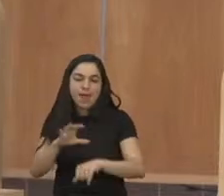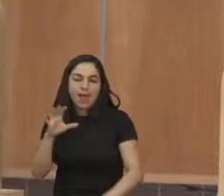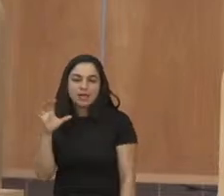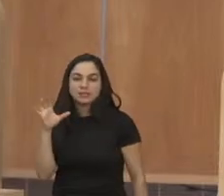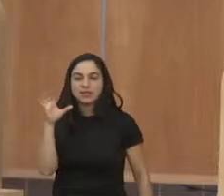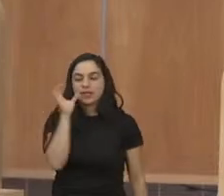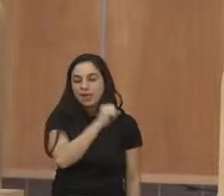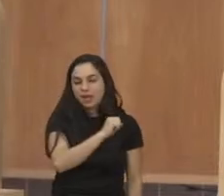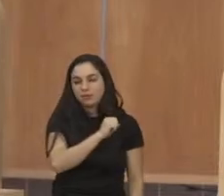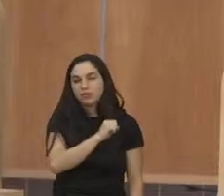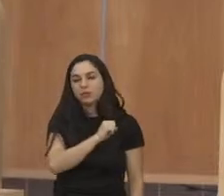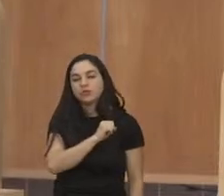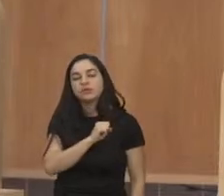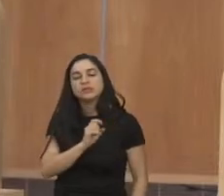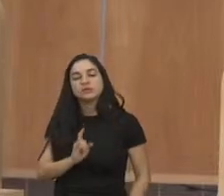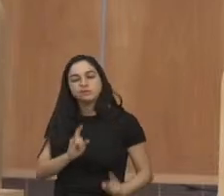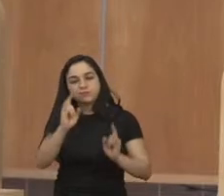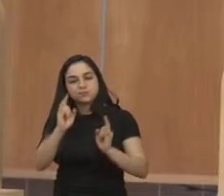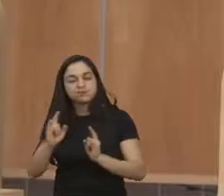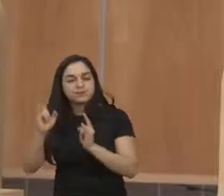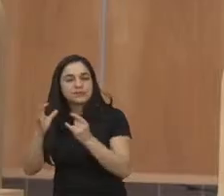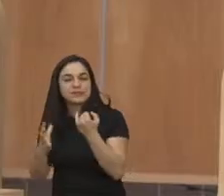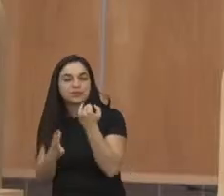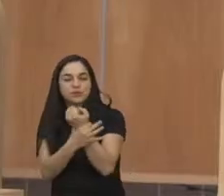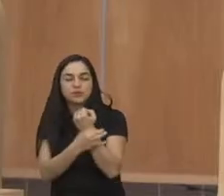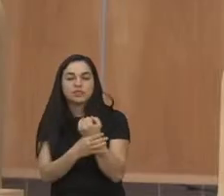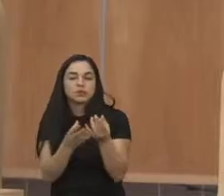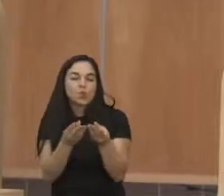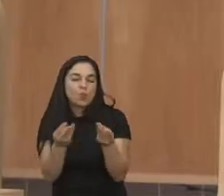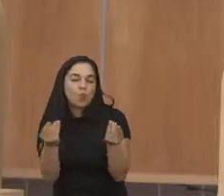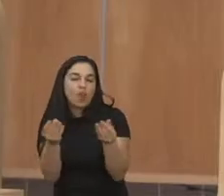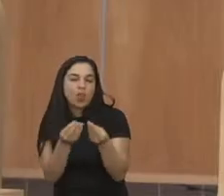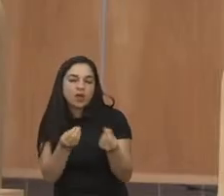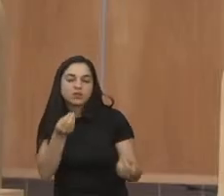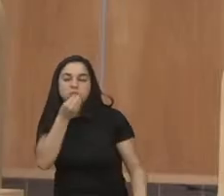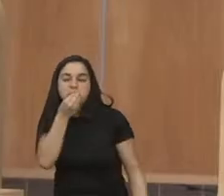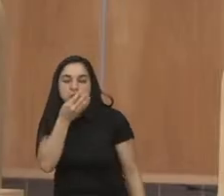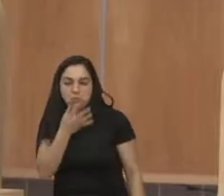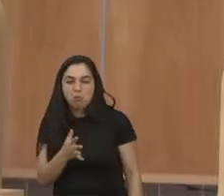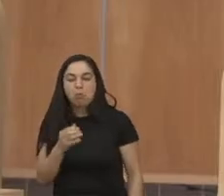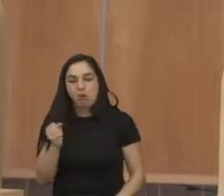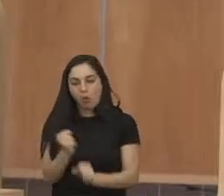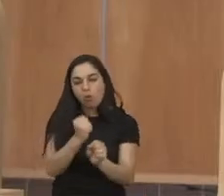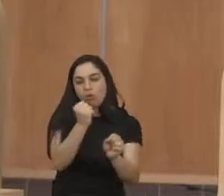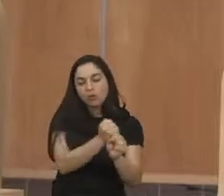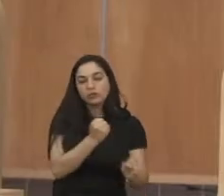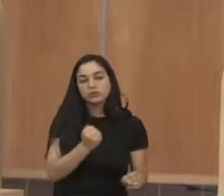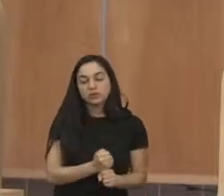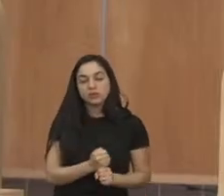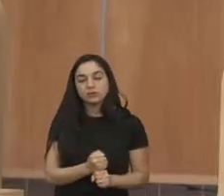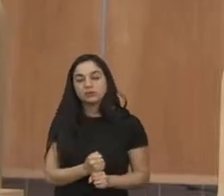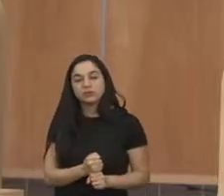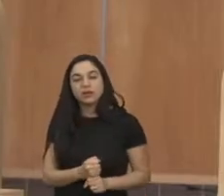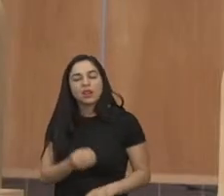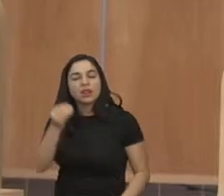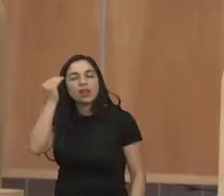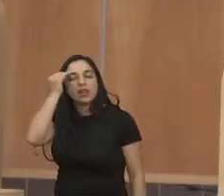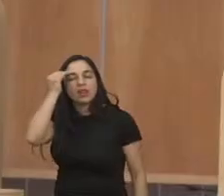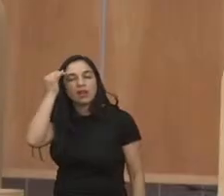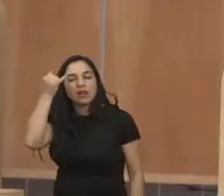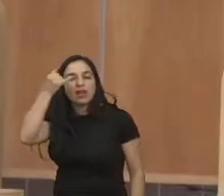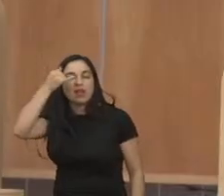processos, segurança e qualidade construtiva. E, por fim, busca-se assim reduzir a